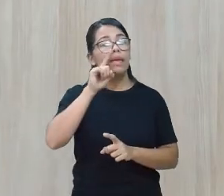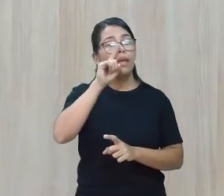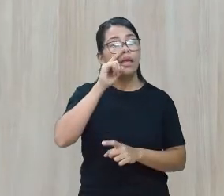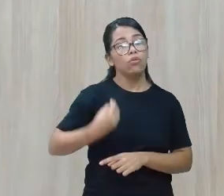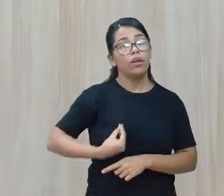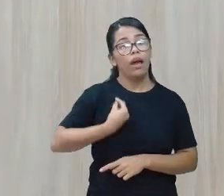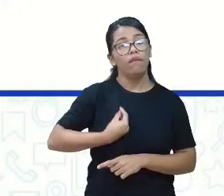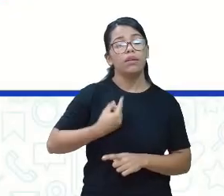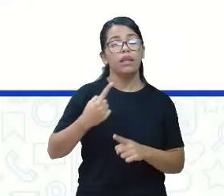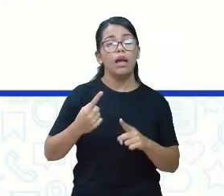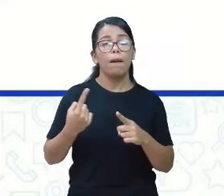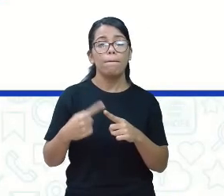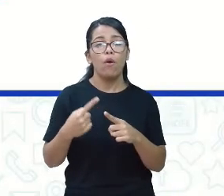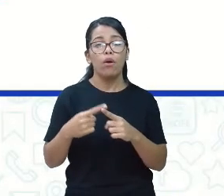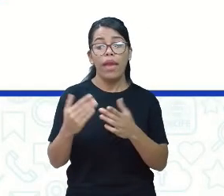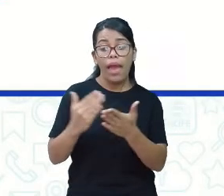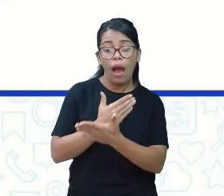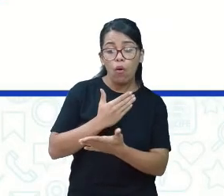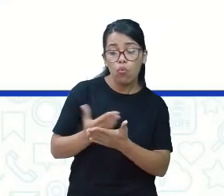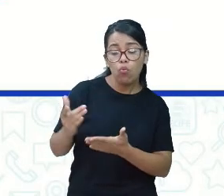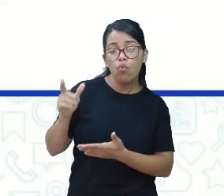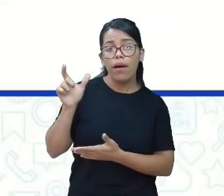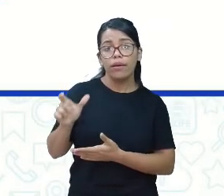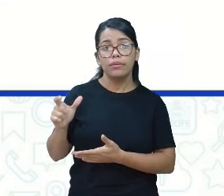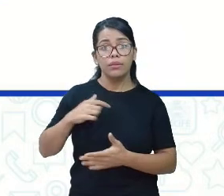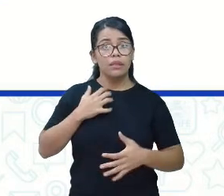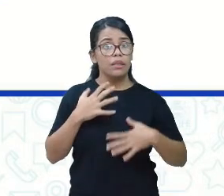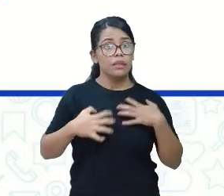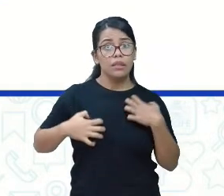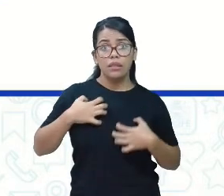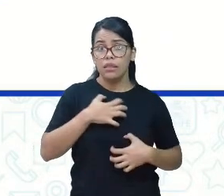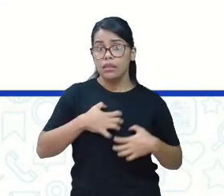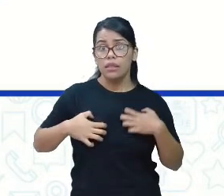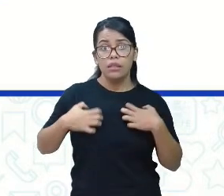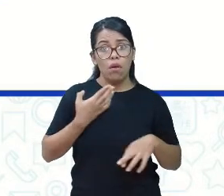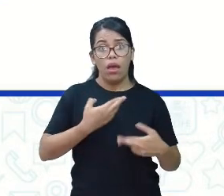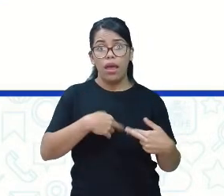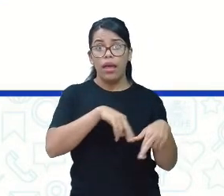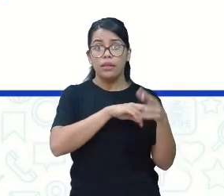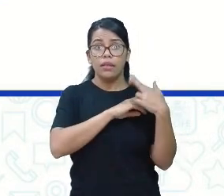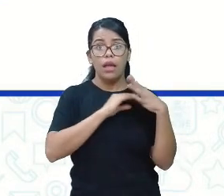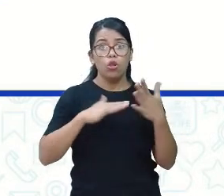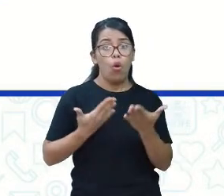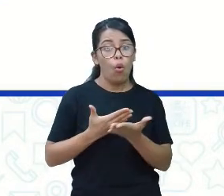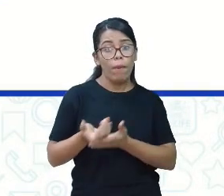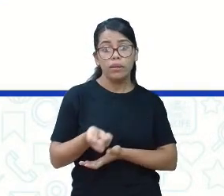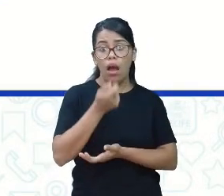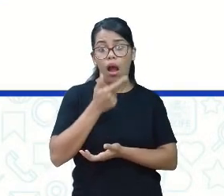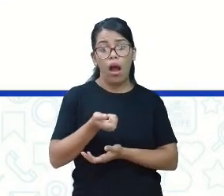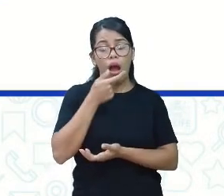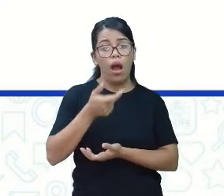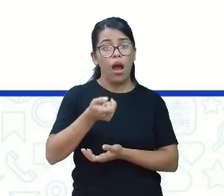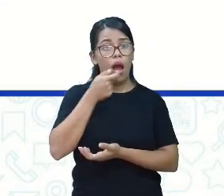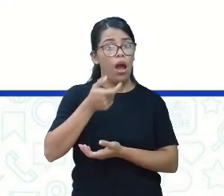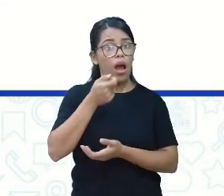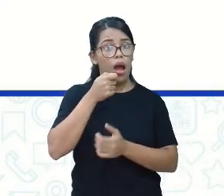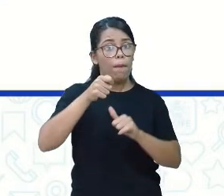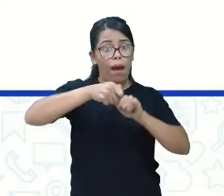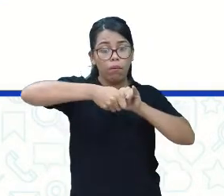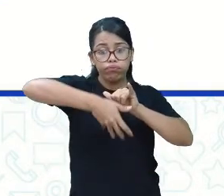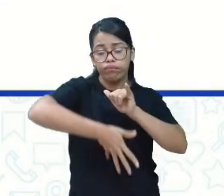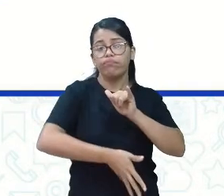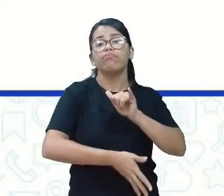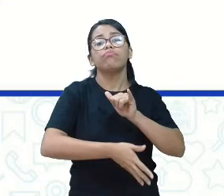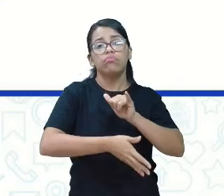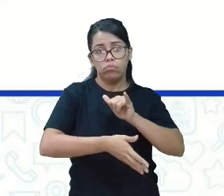elas tomam atitudes desesperadas e irresponsáveis, como a ingestão de medicamentos abortivos. Elas não querem